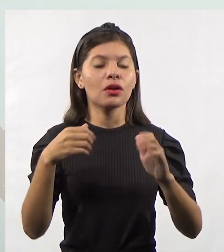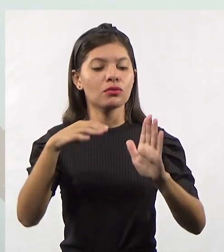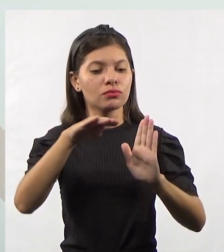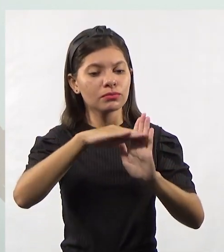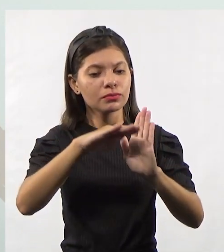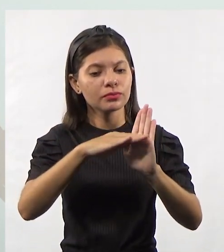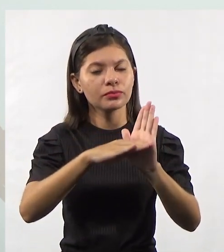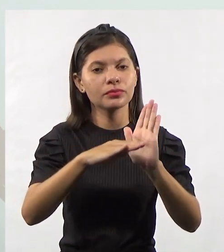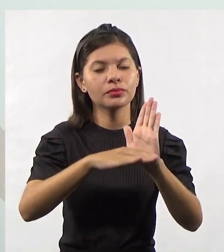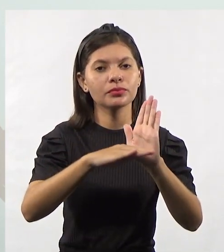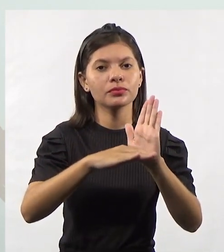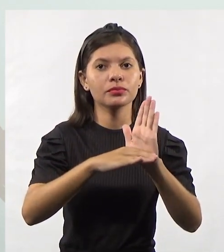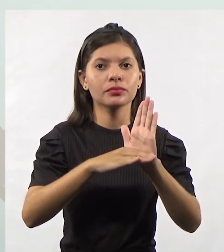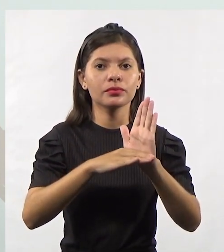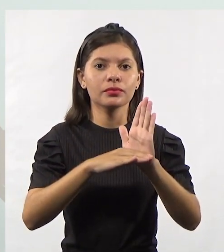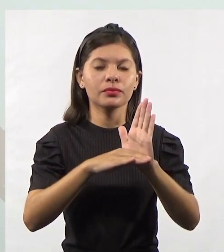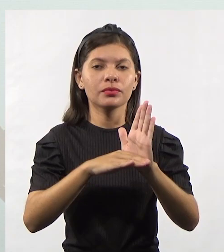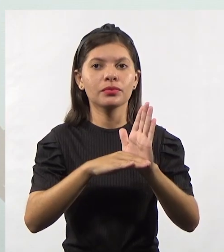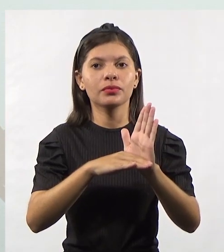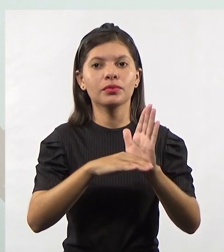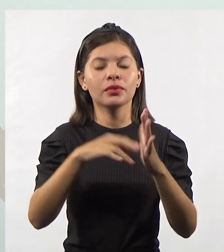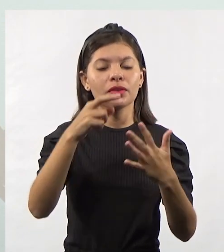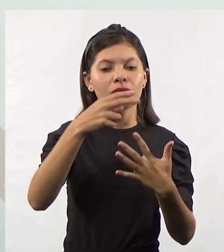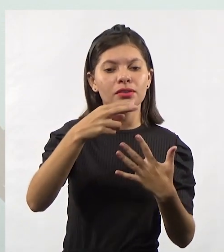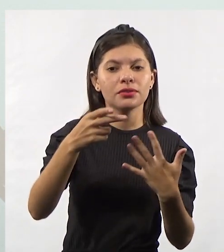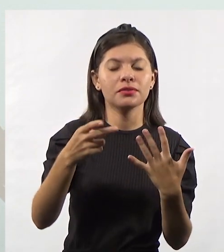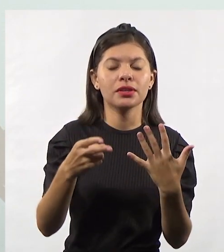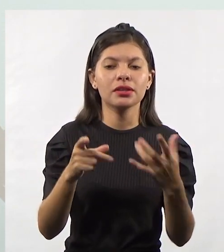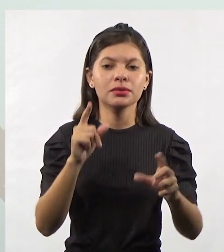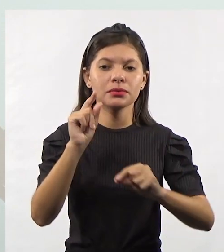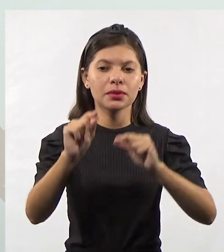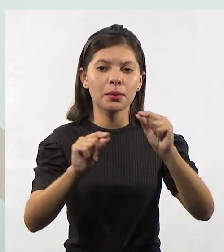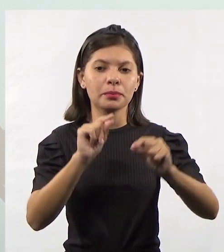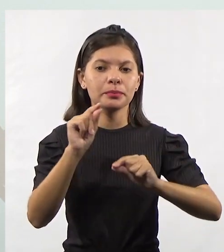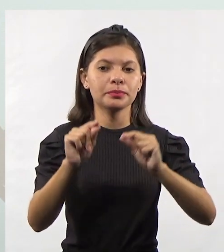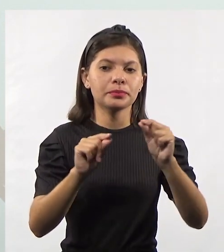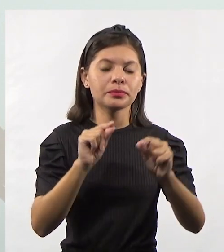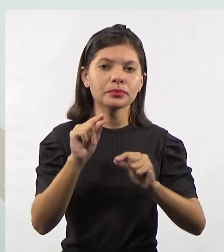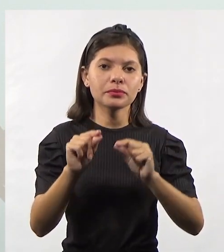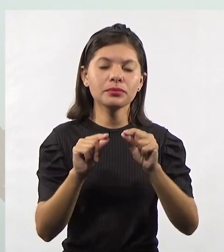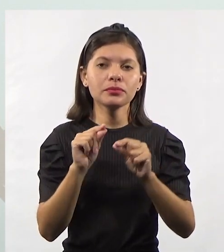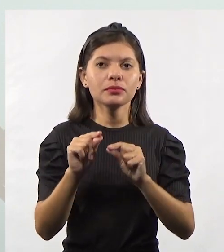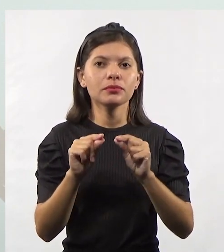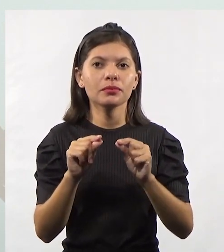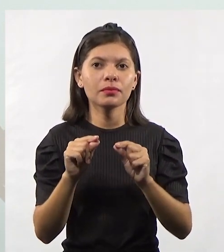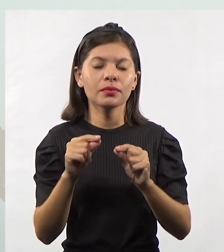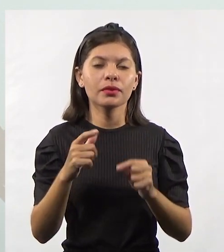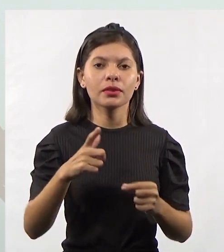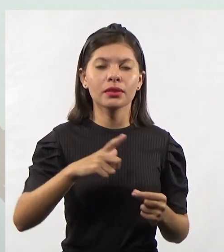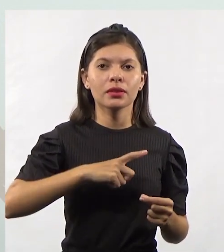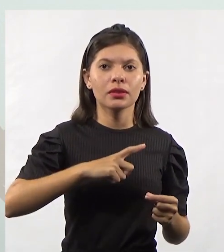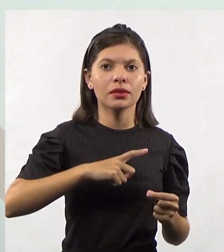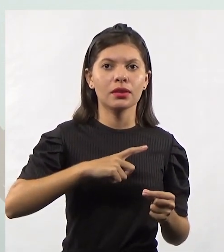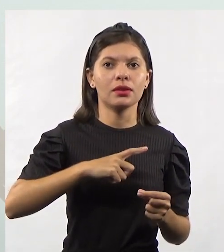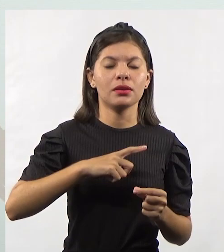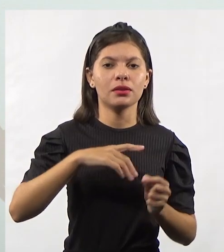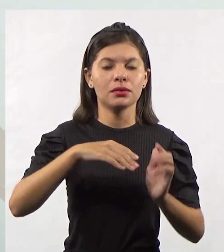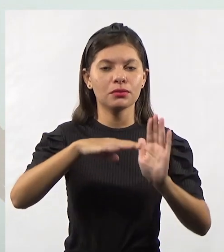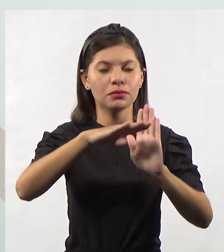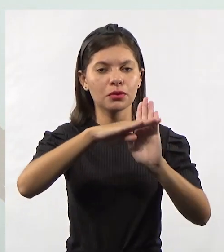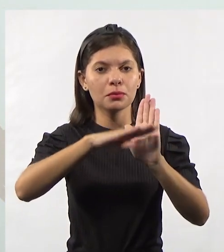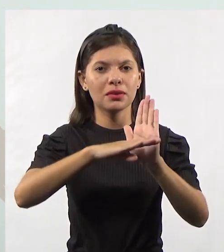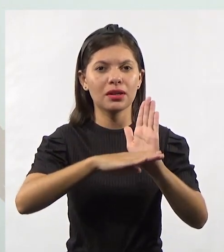ou questionário Qual é a diferença entre formulário e questionário bom a gente tem que o formulário